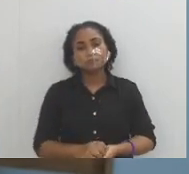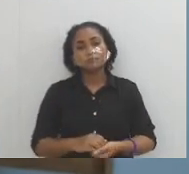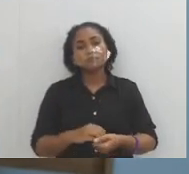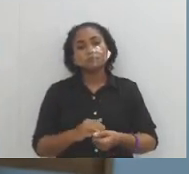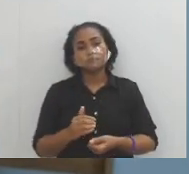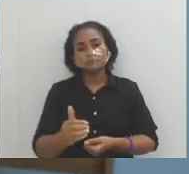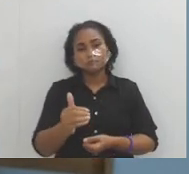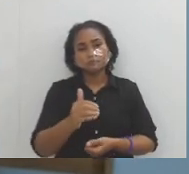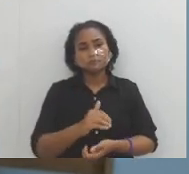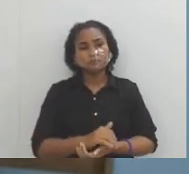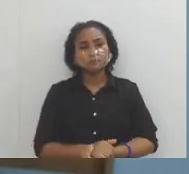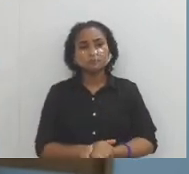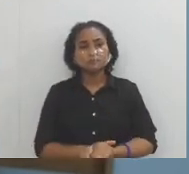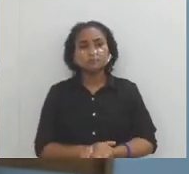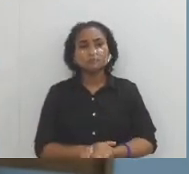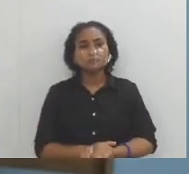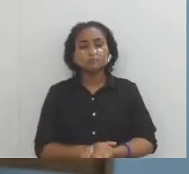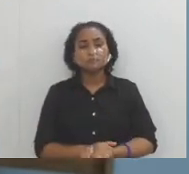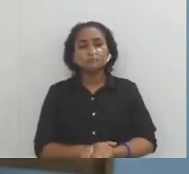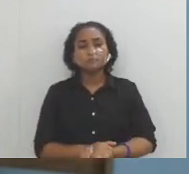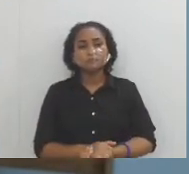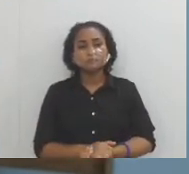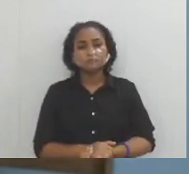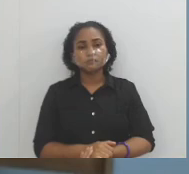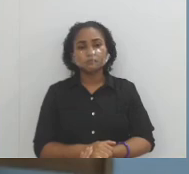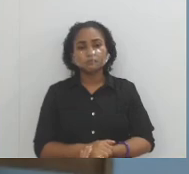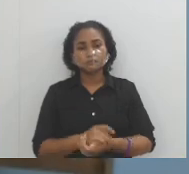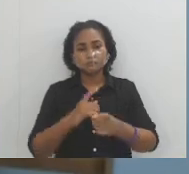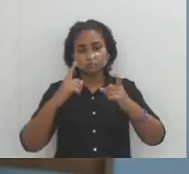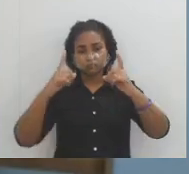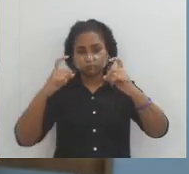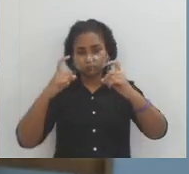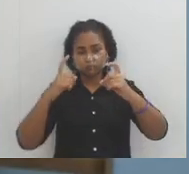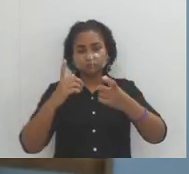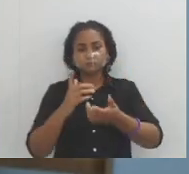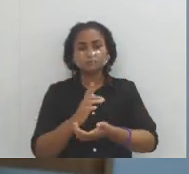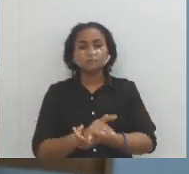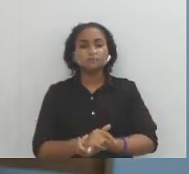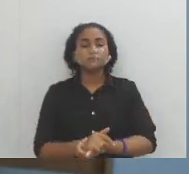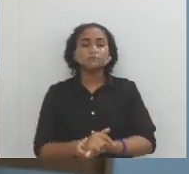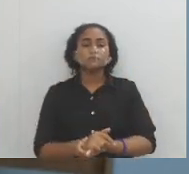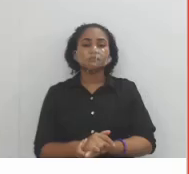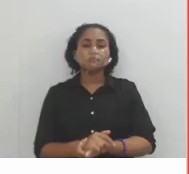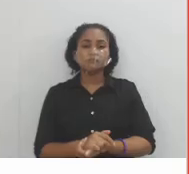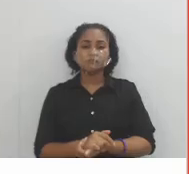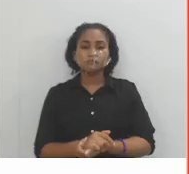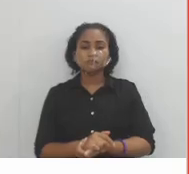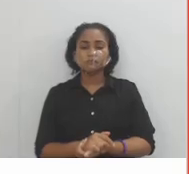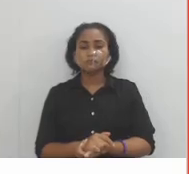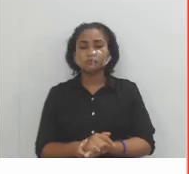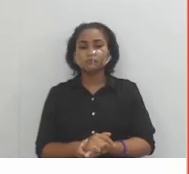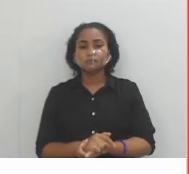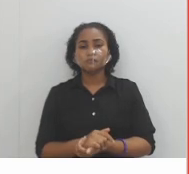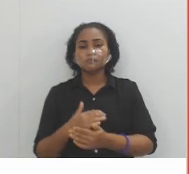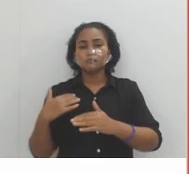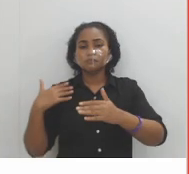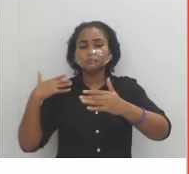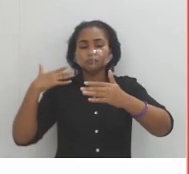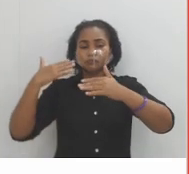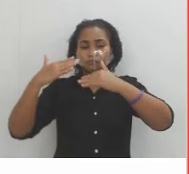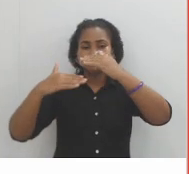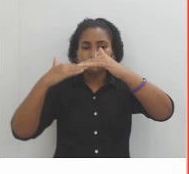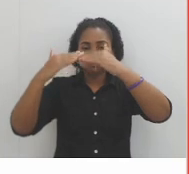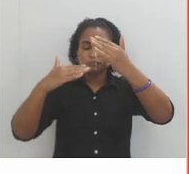eu vou deixar para você dar um print, tira uma foto do desenvolvimento